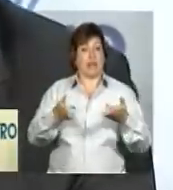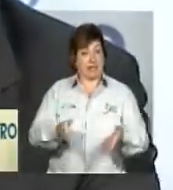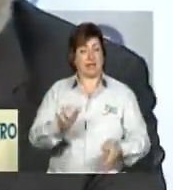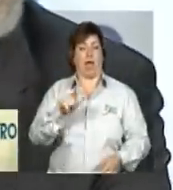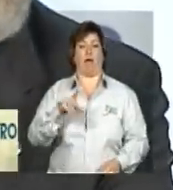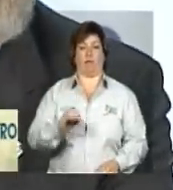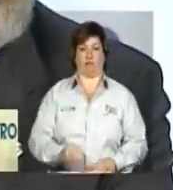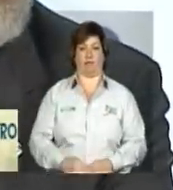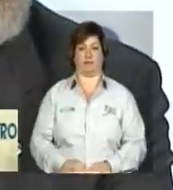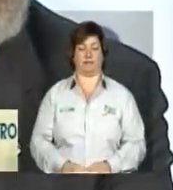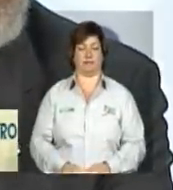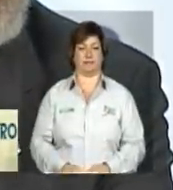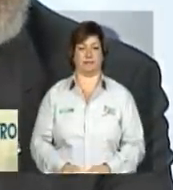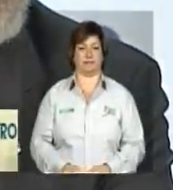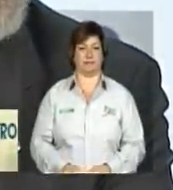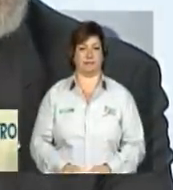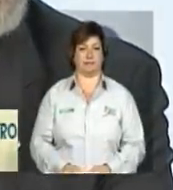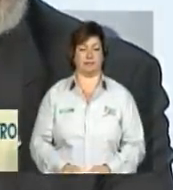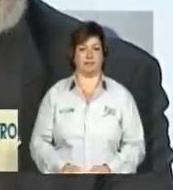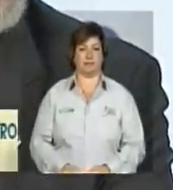objetivo.